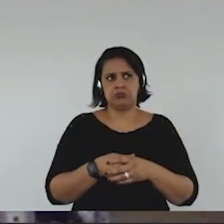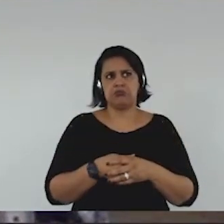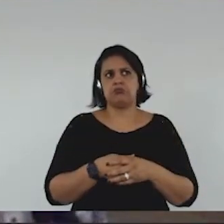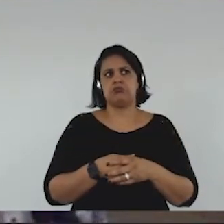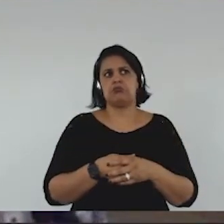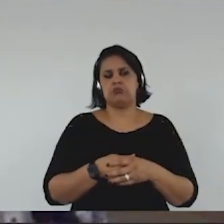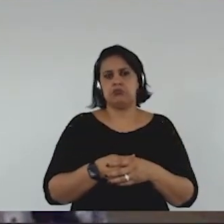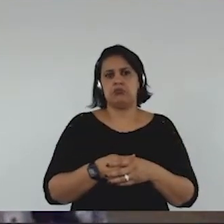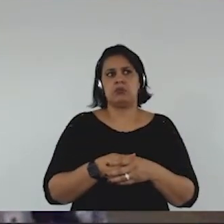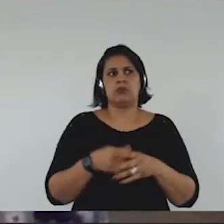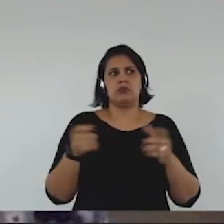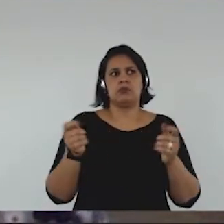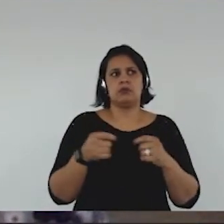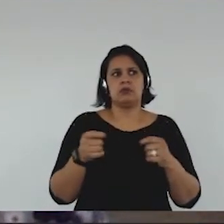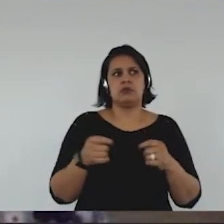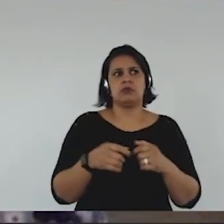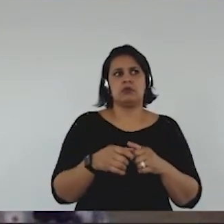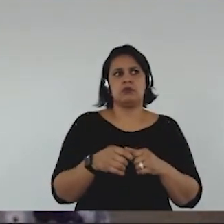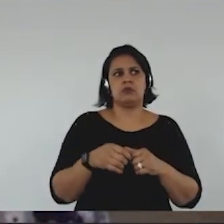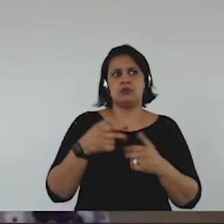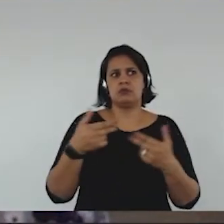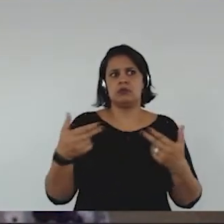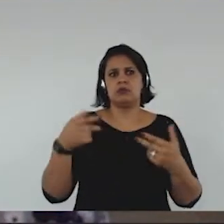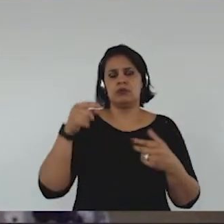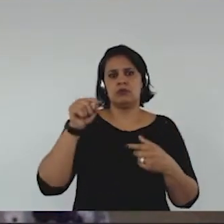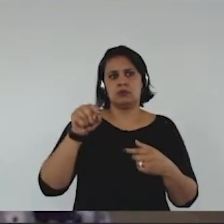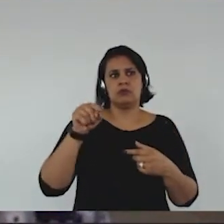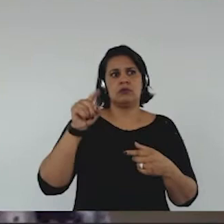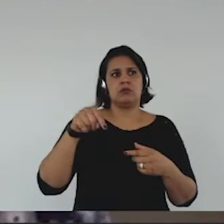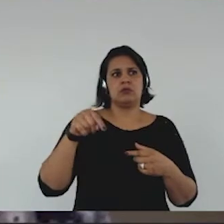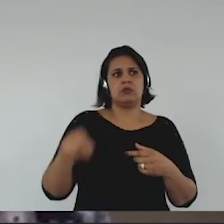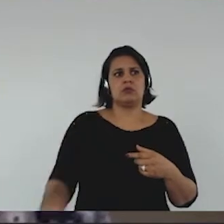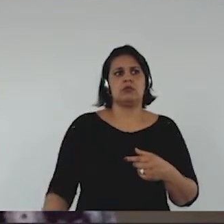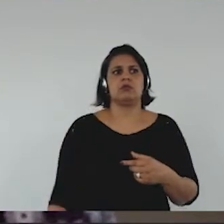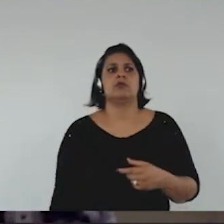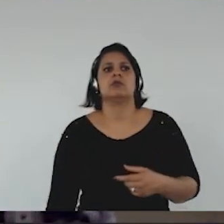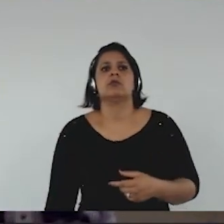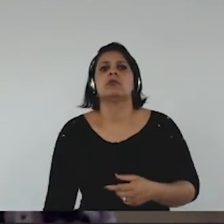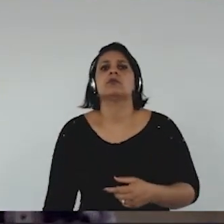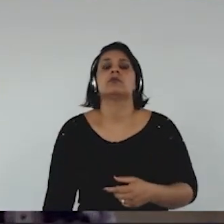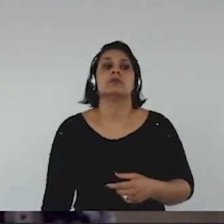os advogados em preparação para as diversas audiências.